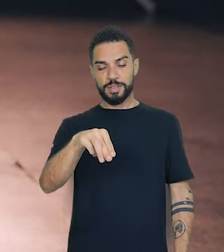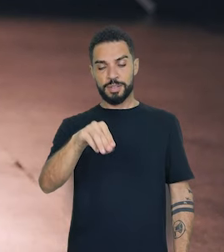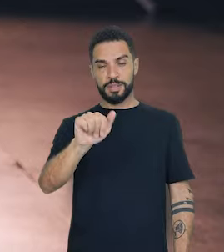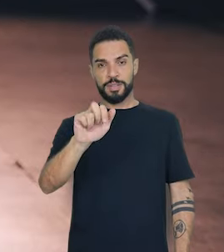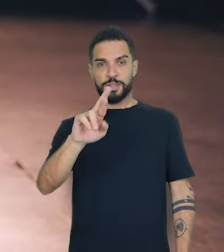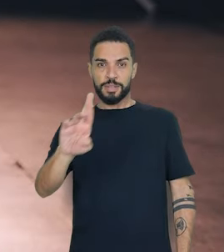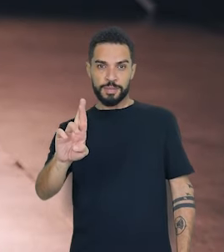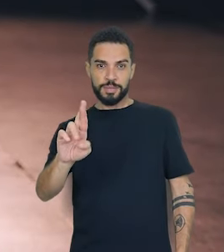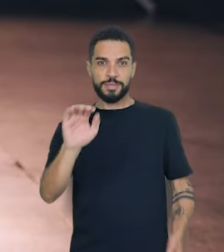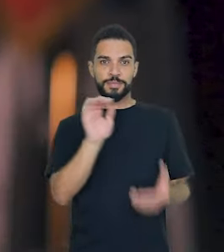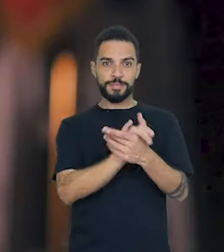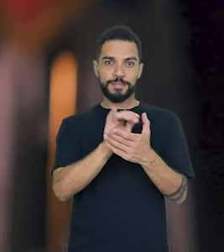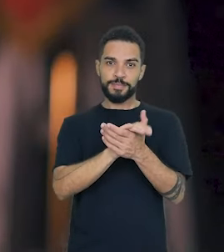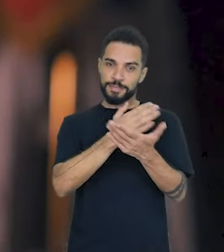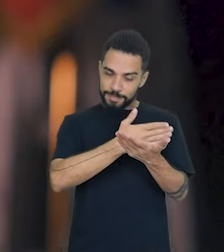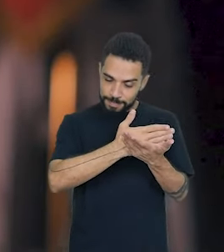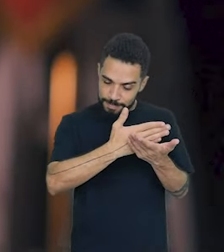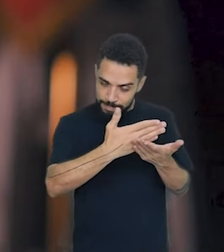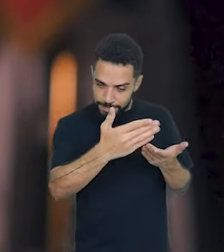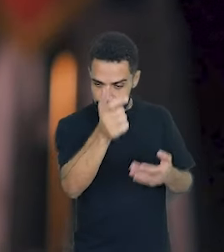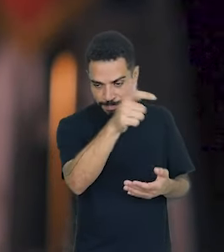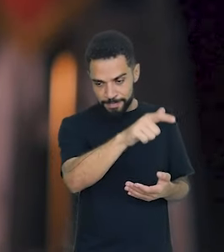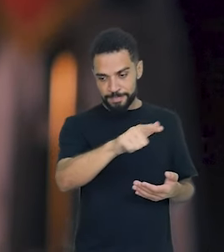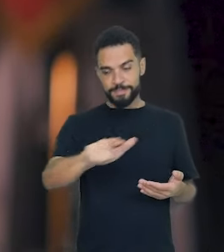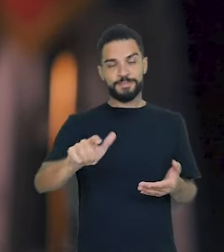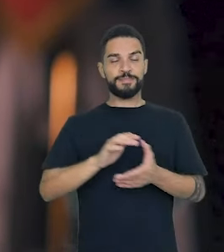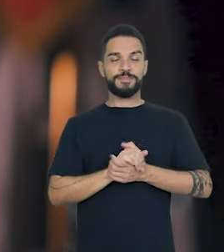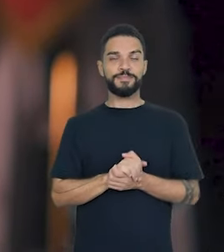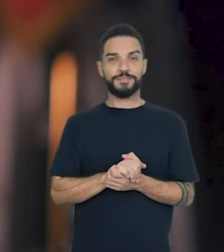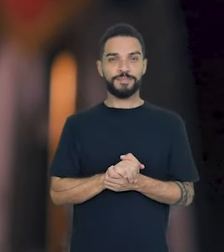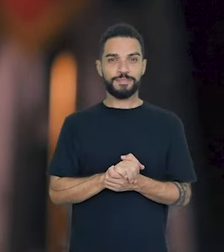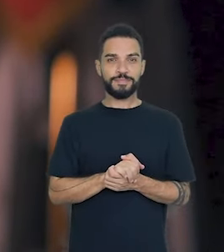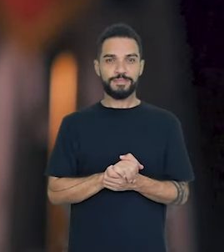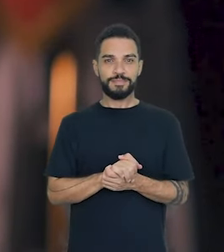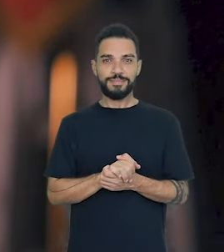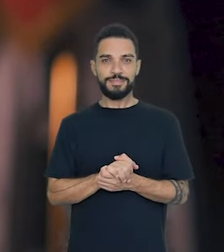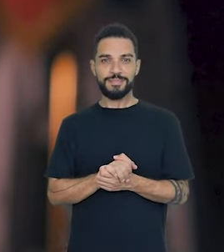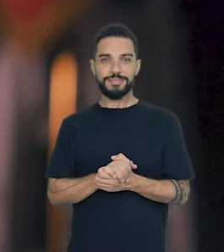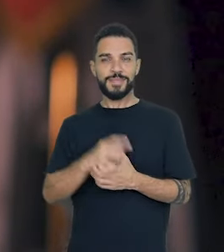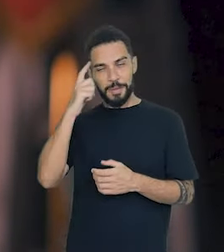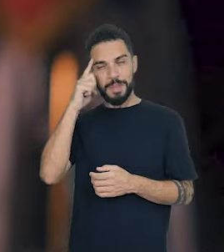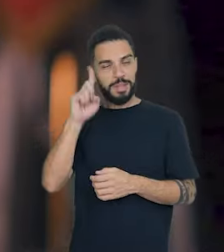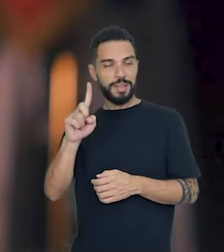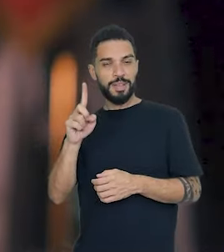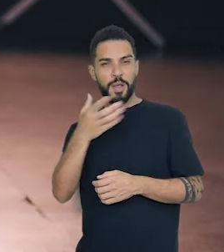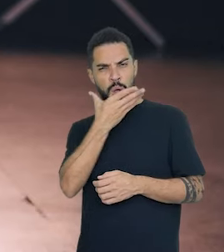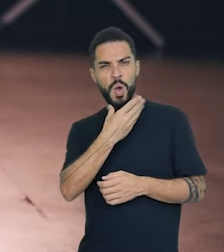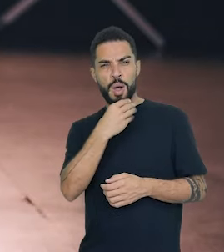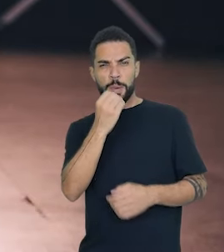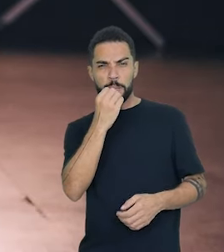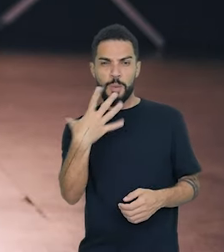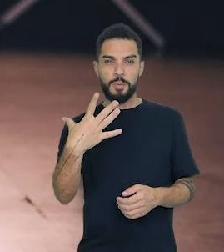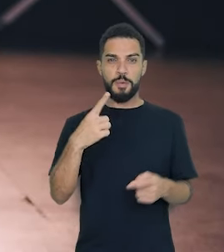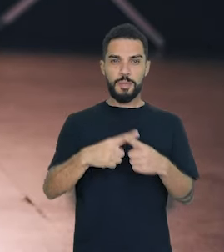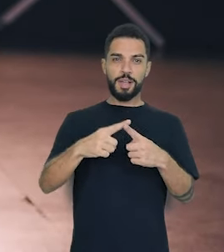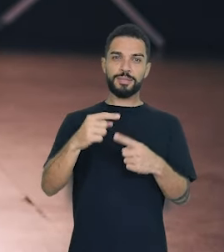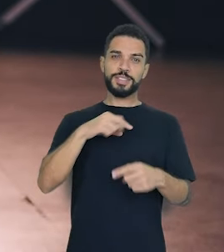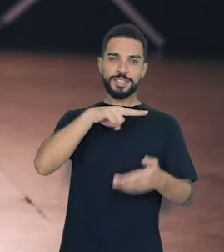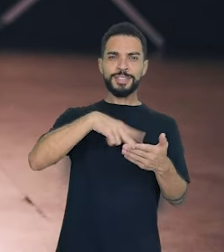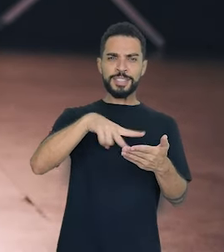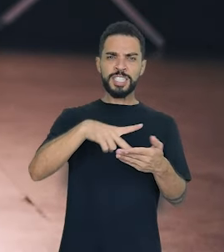que ele está tendo aí. Então, bom, eles serem cidadão do bem. Porque para você dançar, você tem que